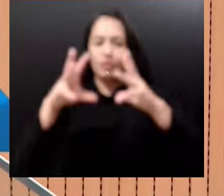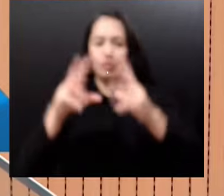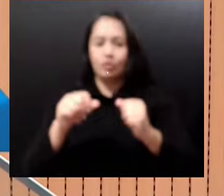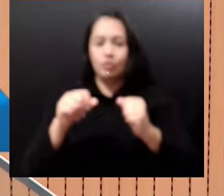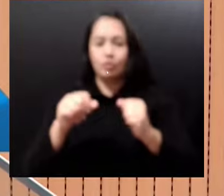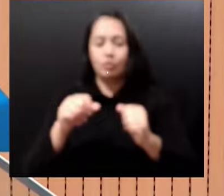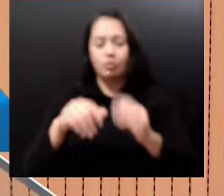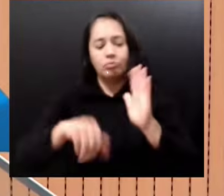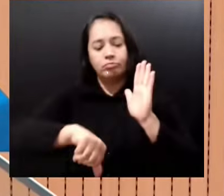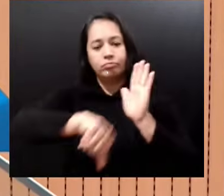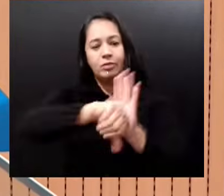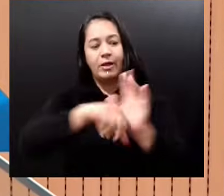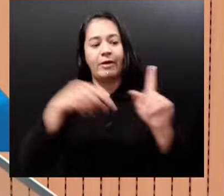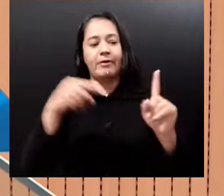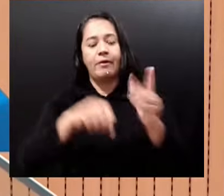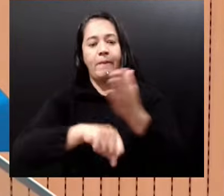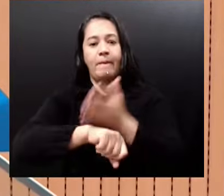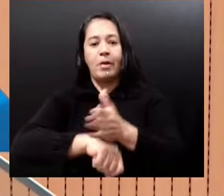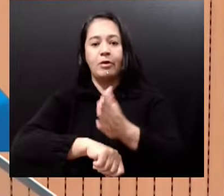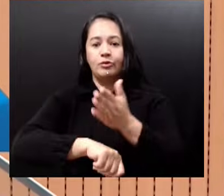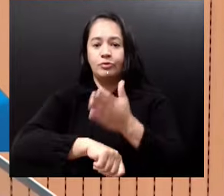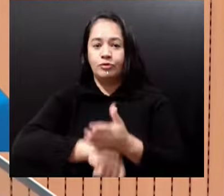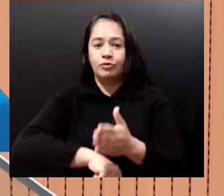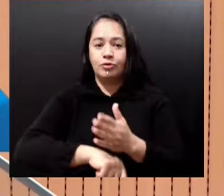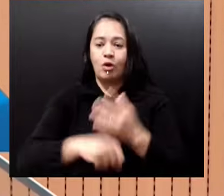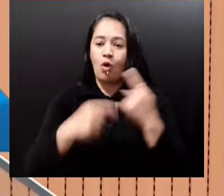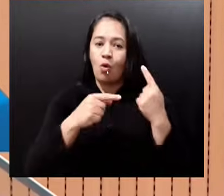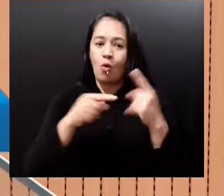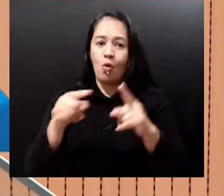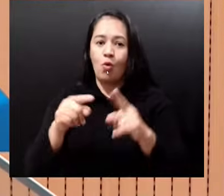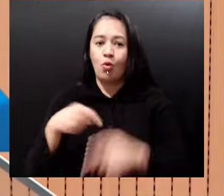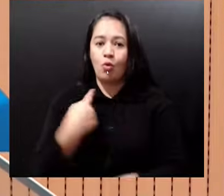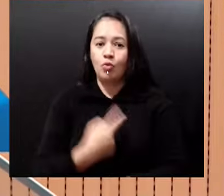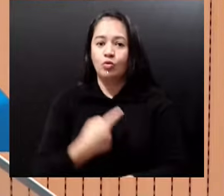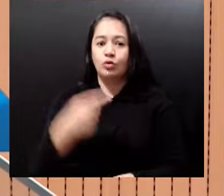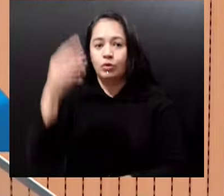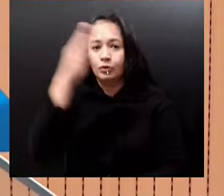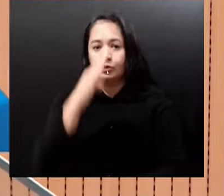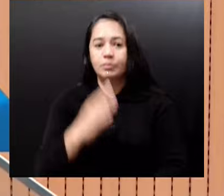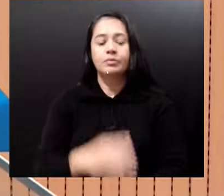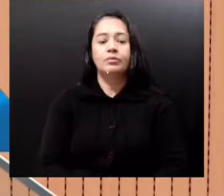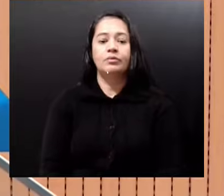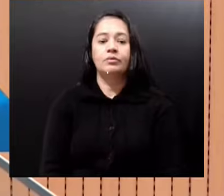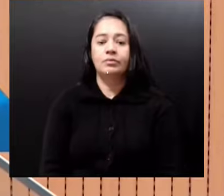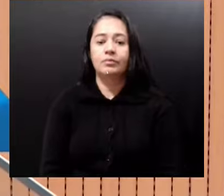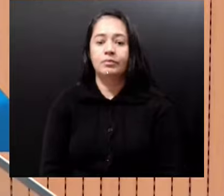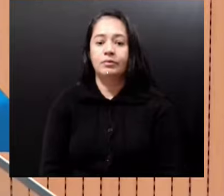ele cometeu contra o nosso país. Aliás,